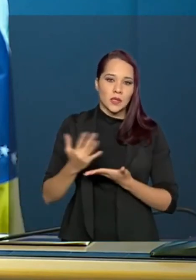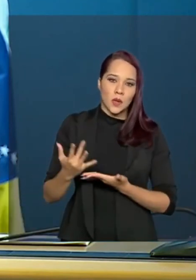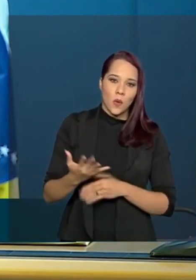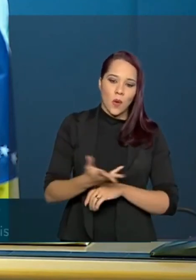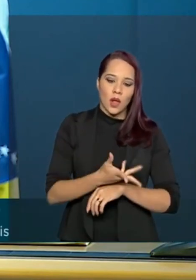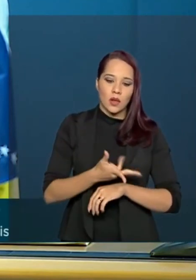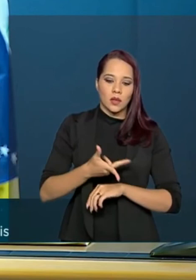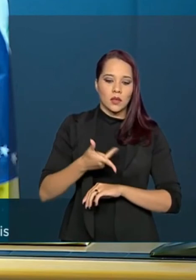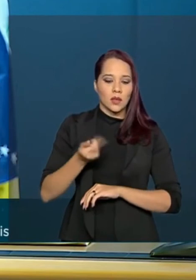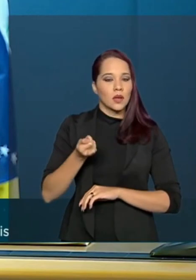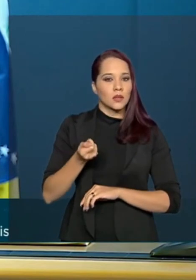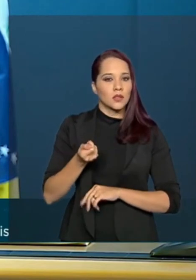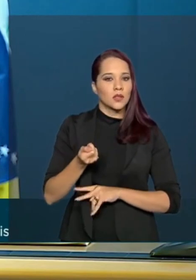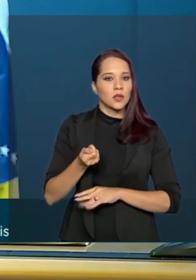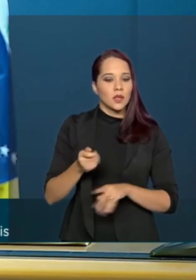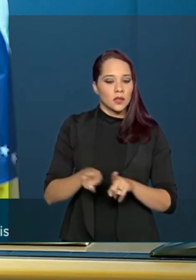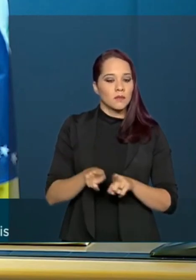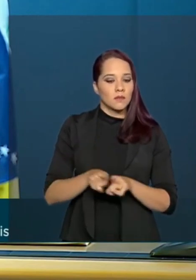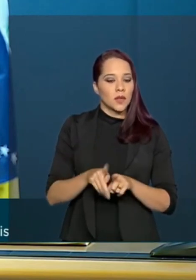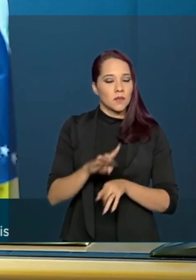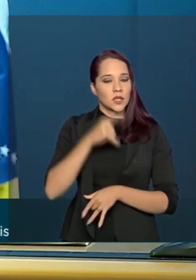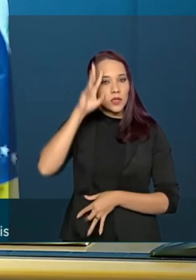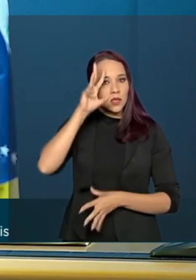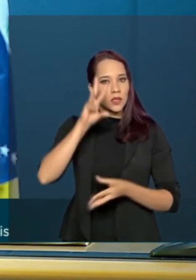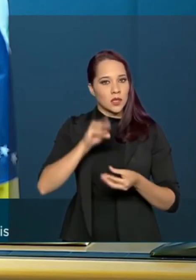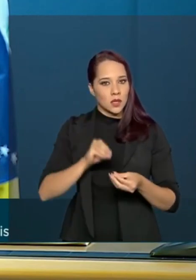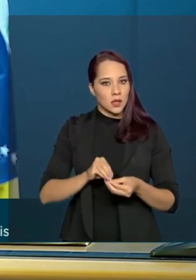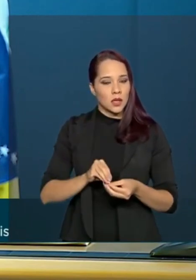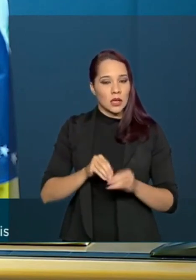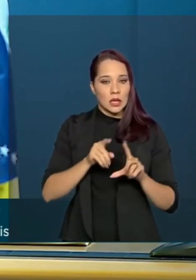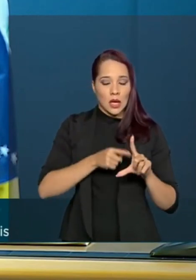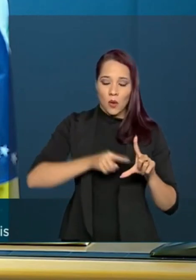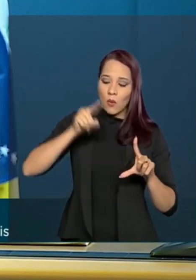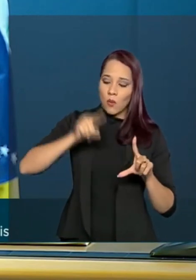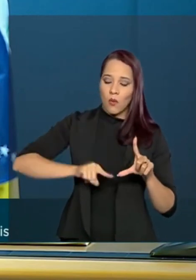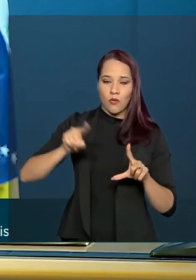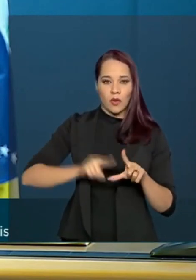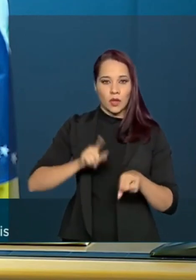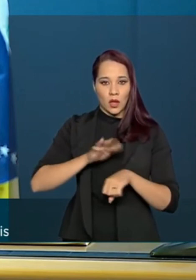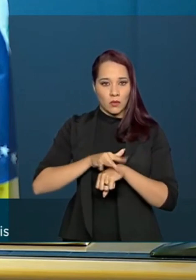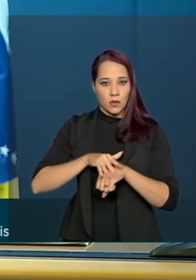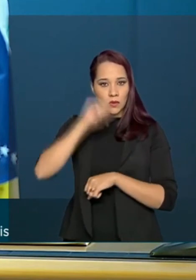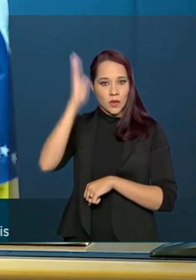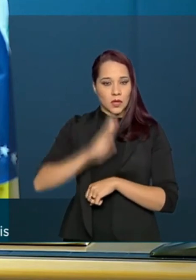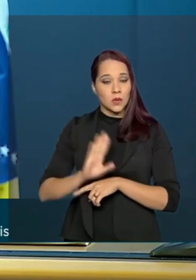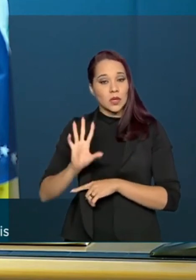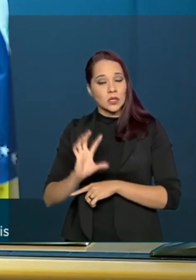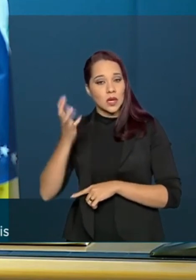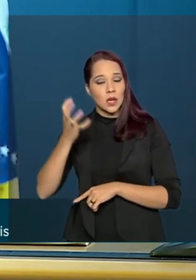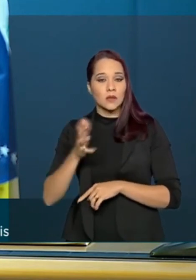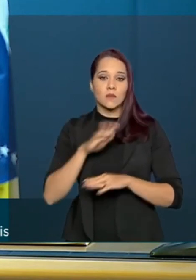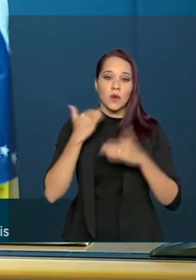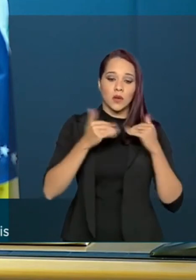qualidade e até mesmo para a gente entender que a curva epidemiológica no Brasil, tanto de casos quanto de óbitos,